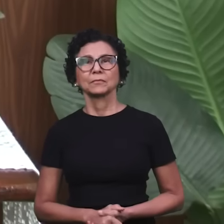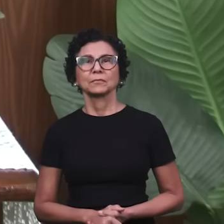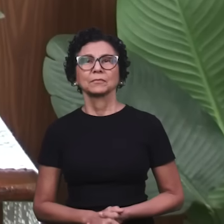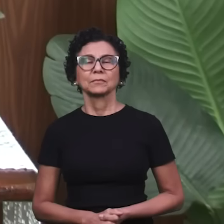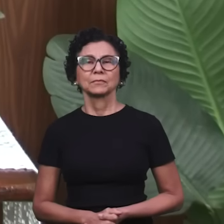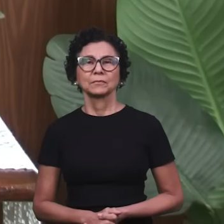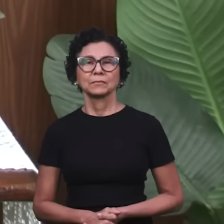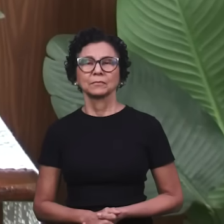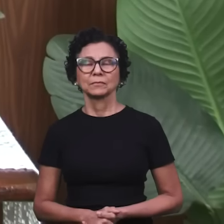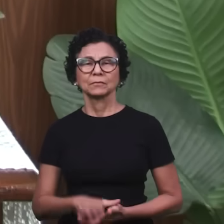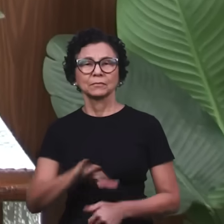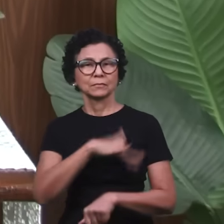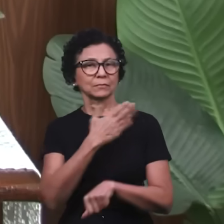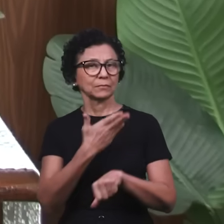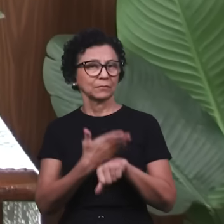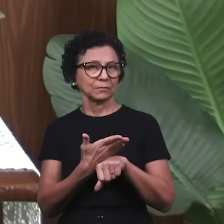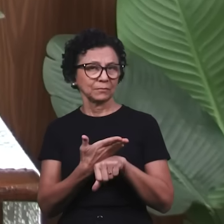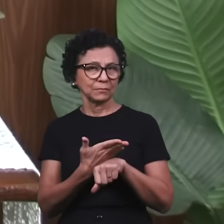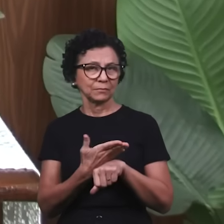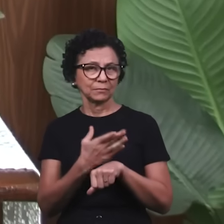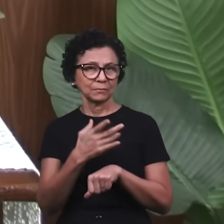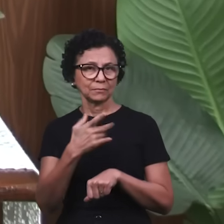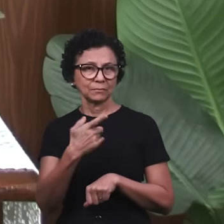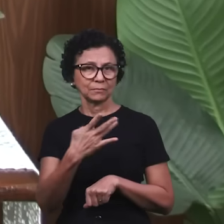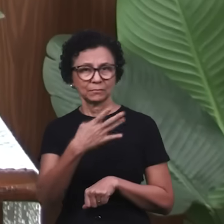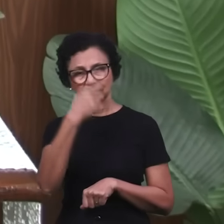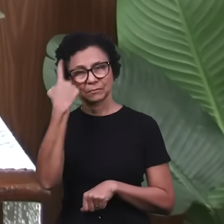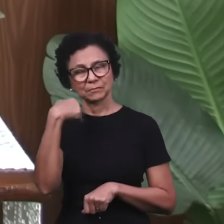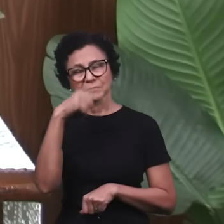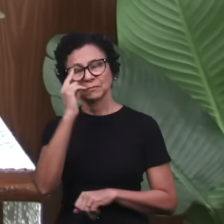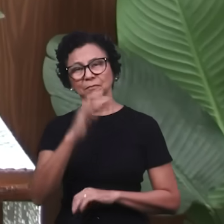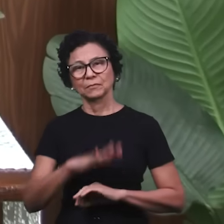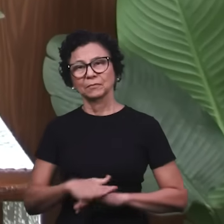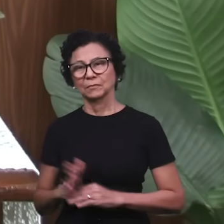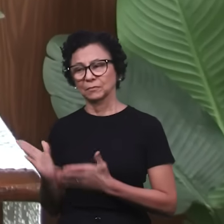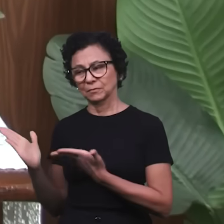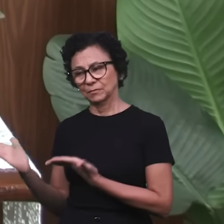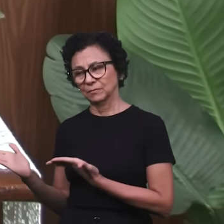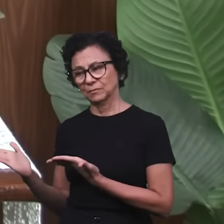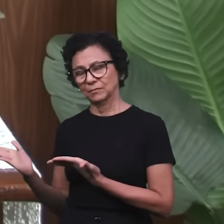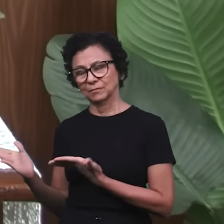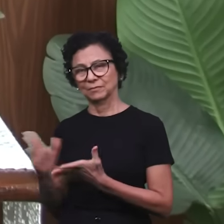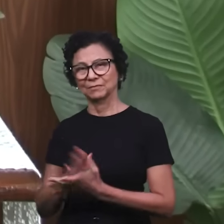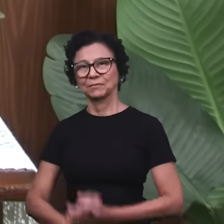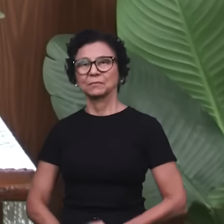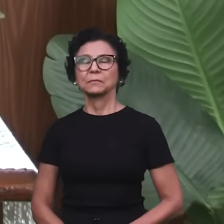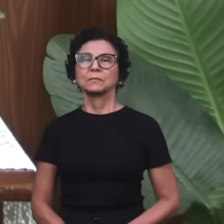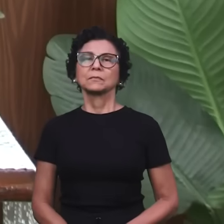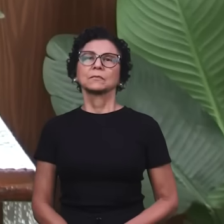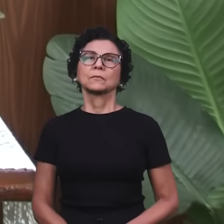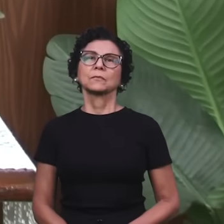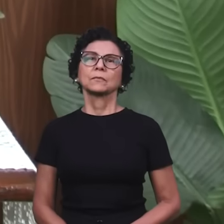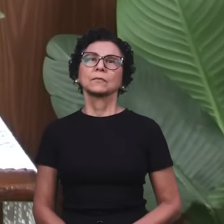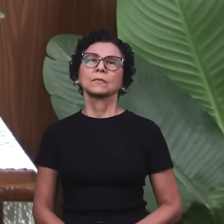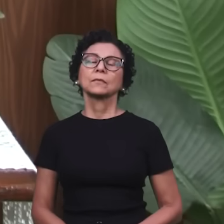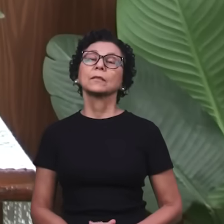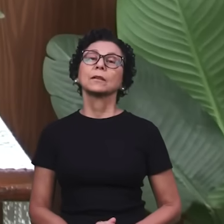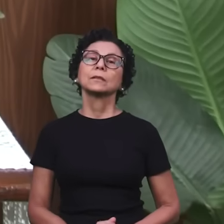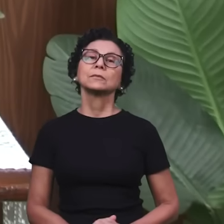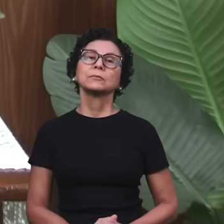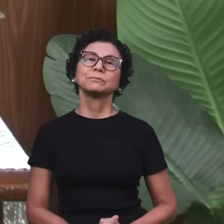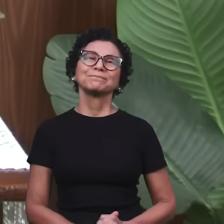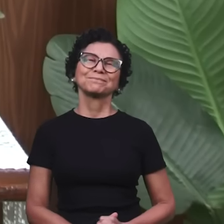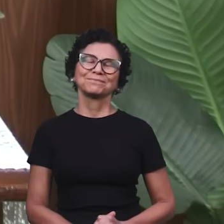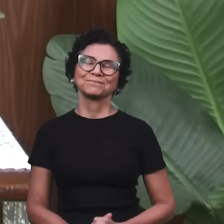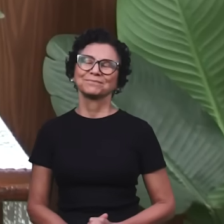inteiro, 0800 70 73 076, que você também poderá